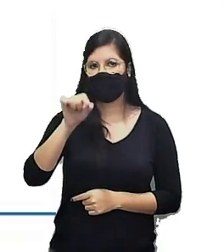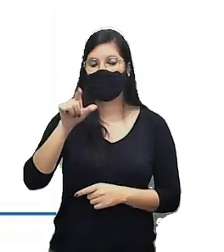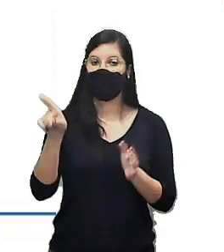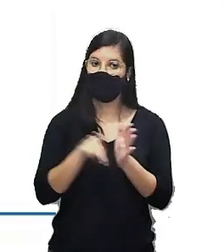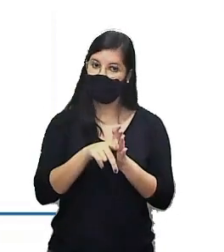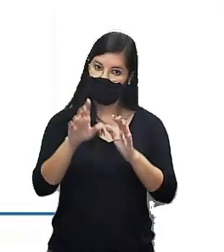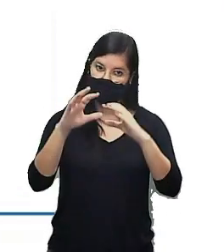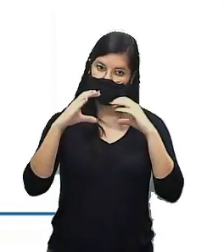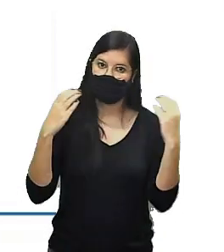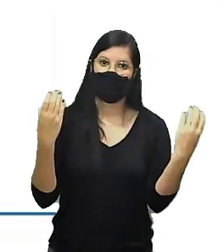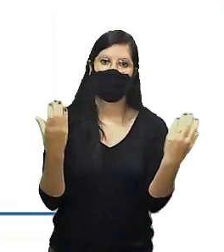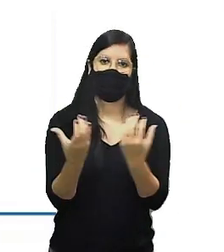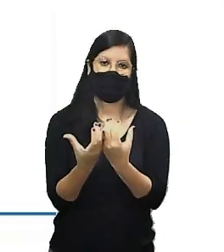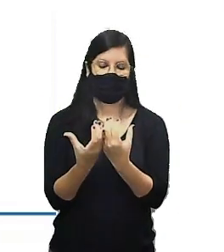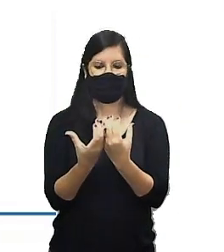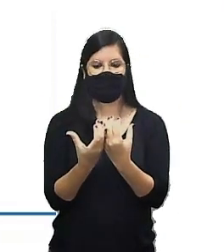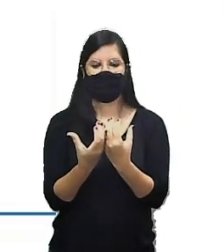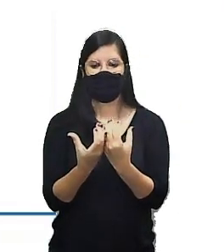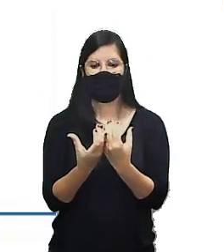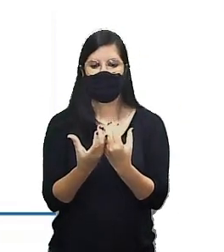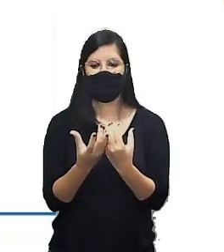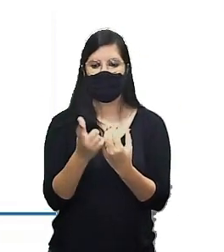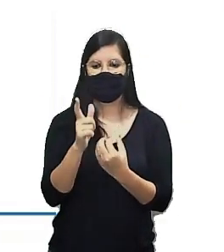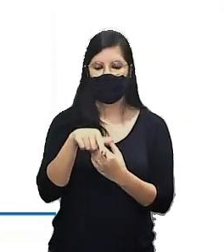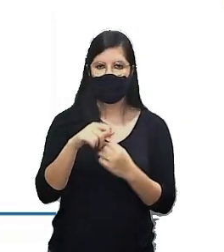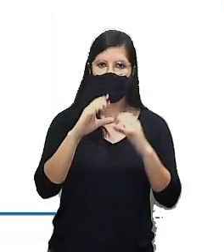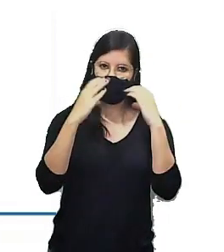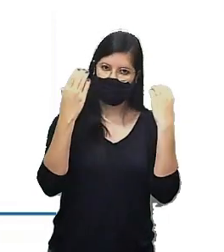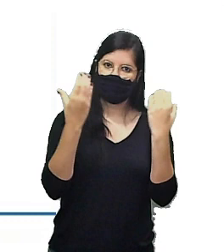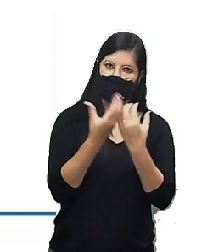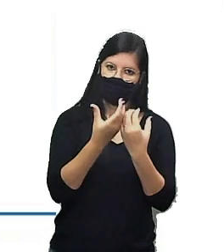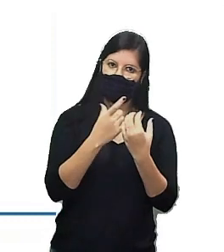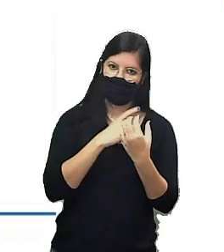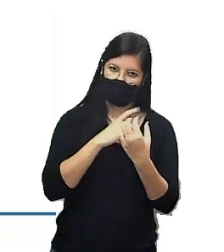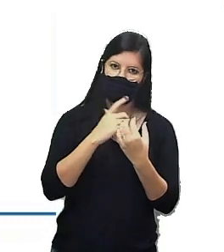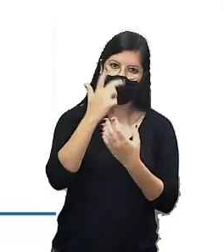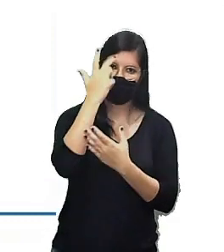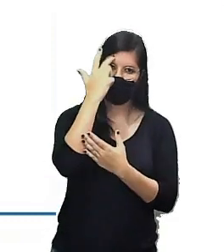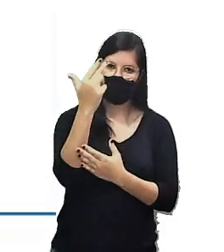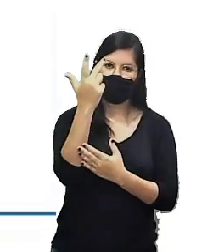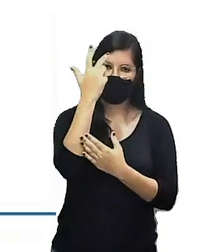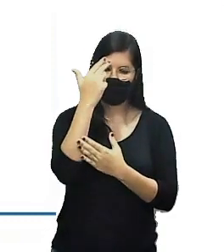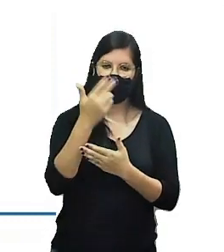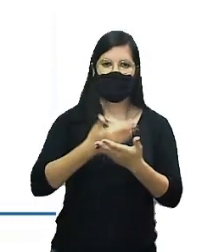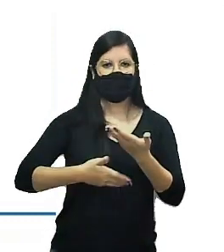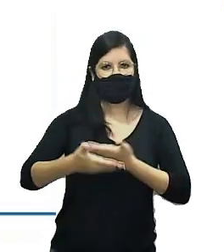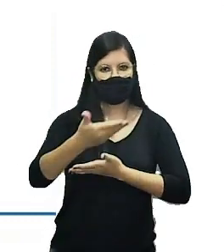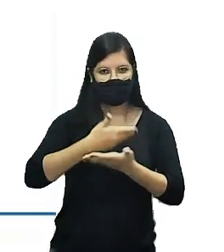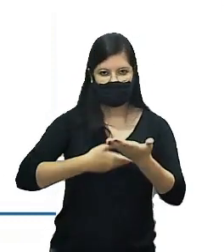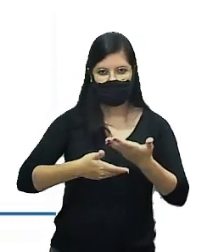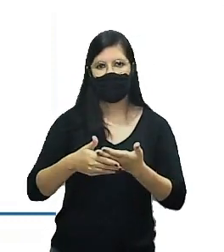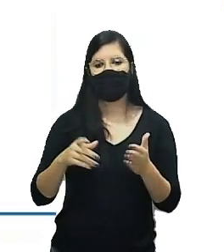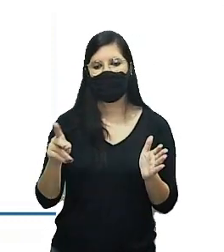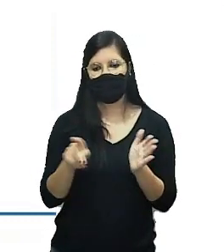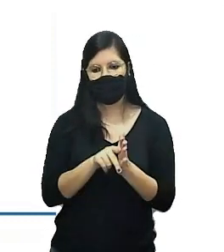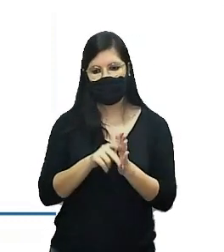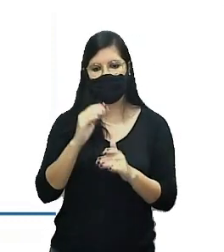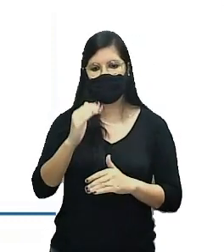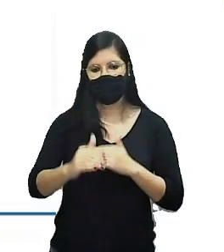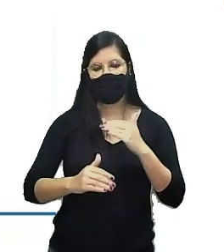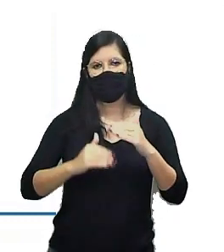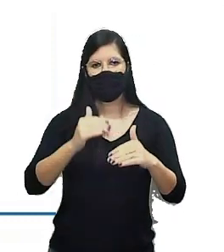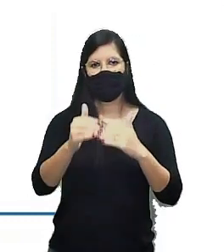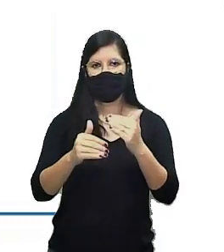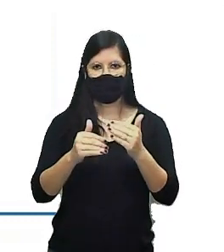membro de uma comunidade. E na perspectiva da comunidade é o comum, é aquele que partilha, que toma parte nos processos,